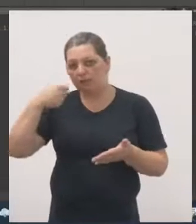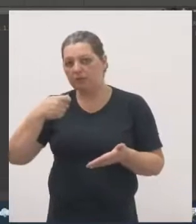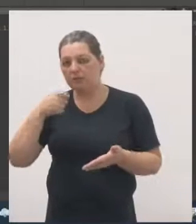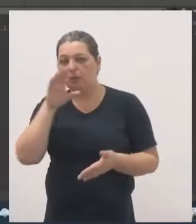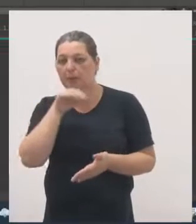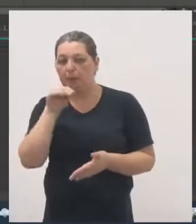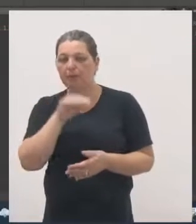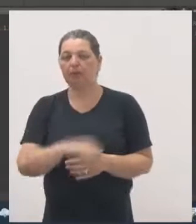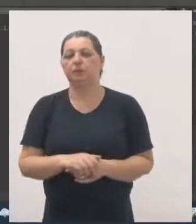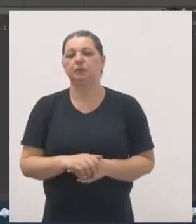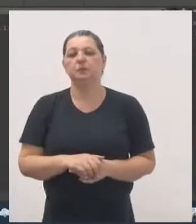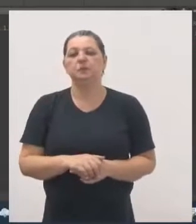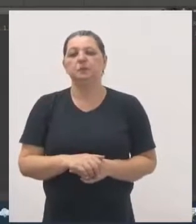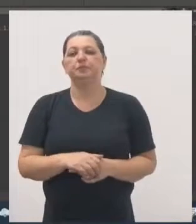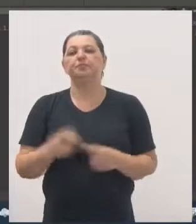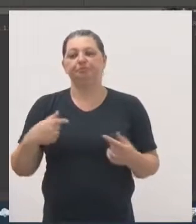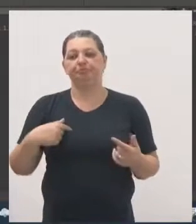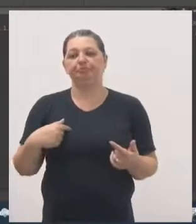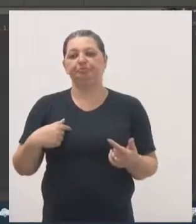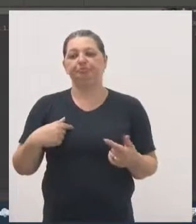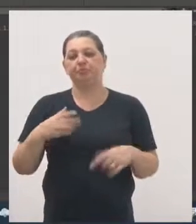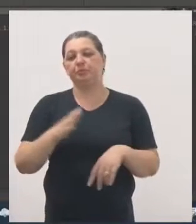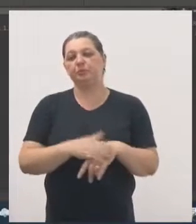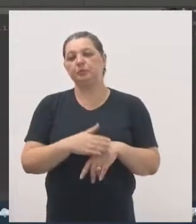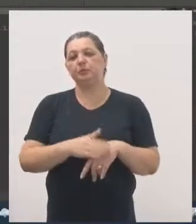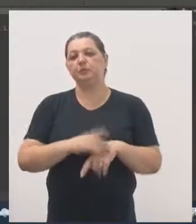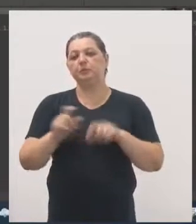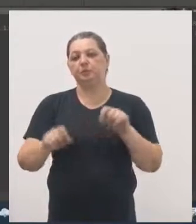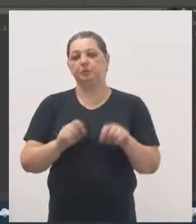gravação. Então, vamos lá. Eu vou